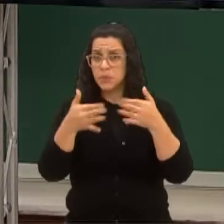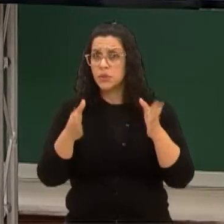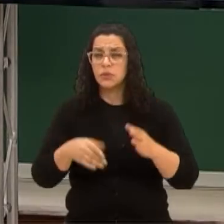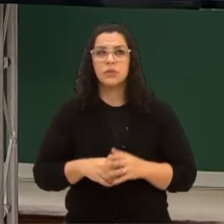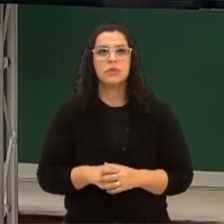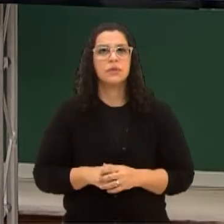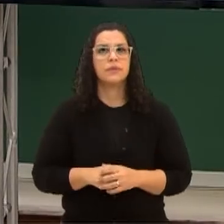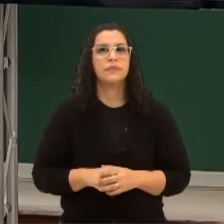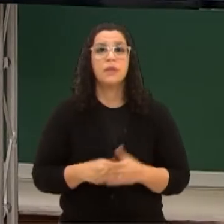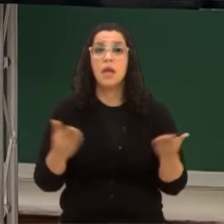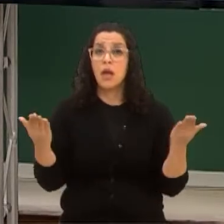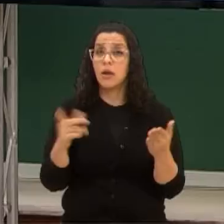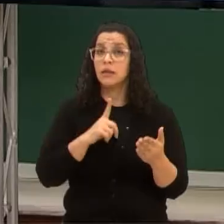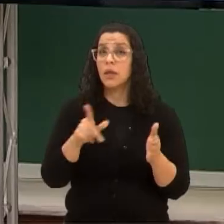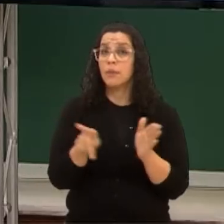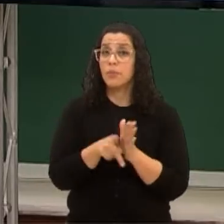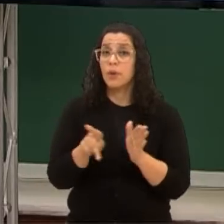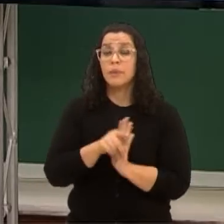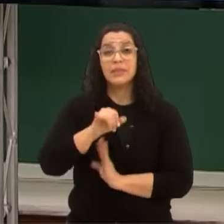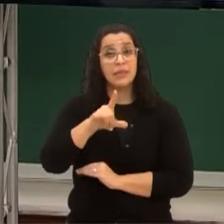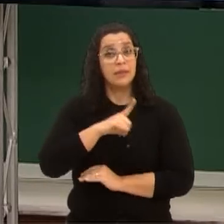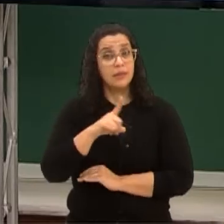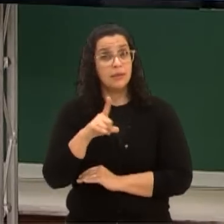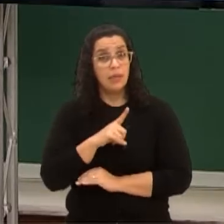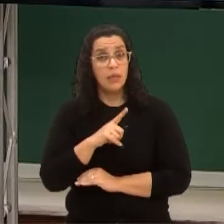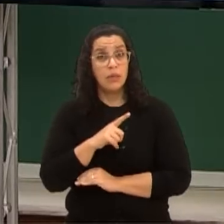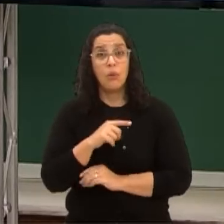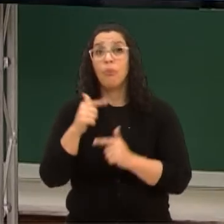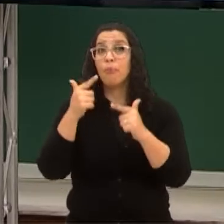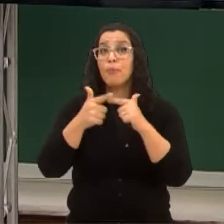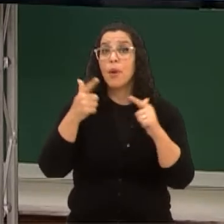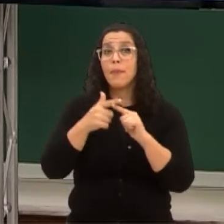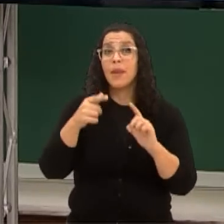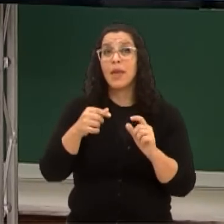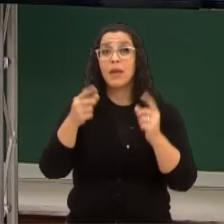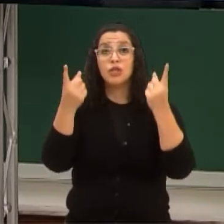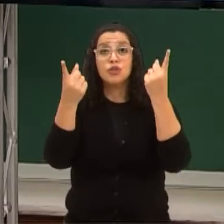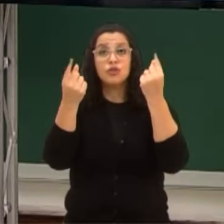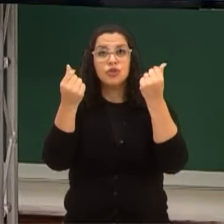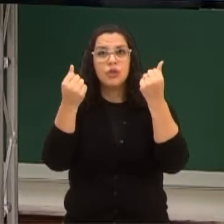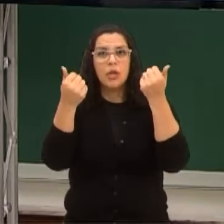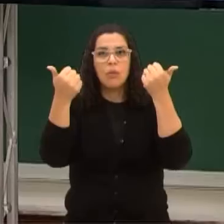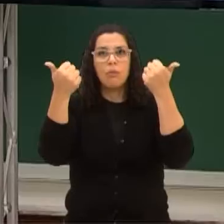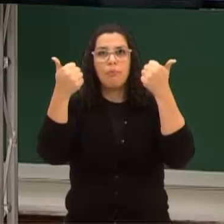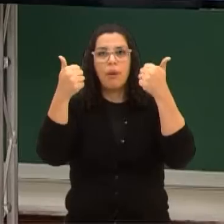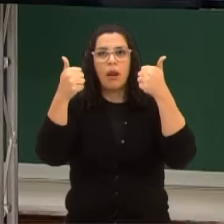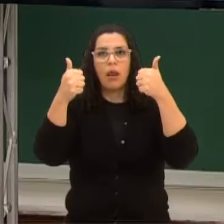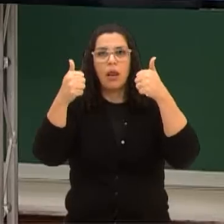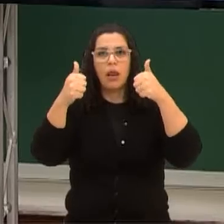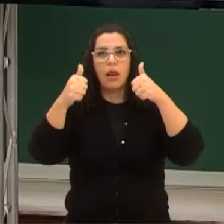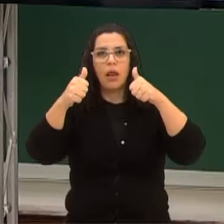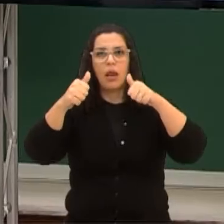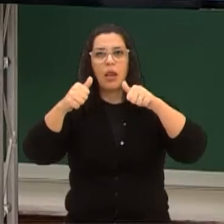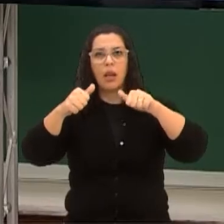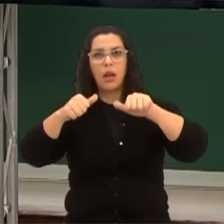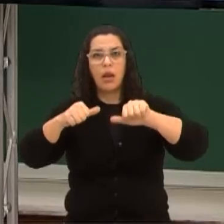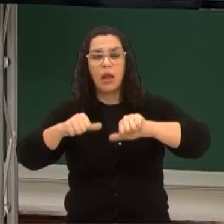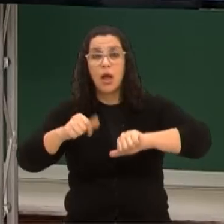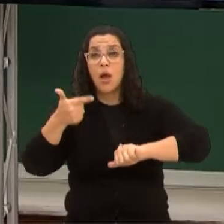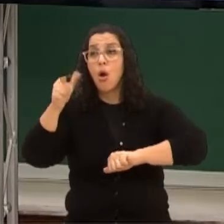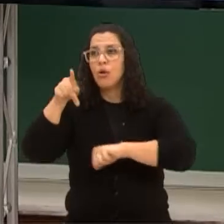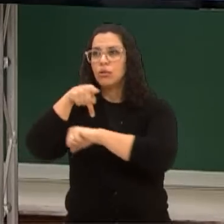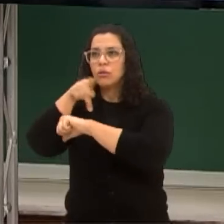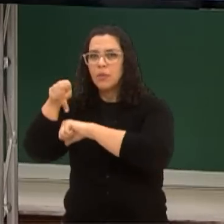comentar. Ou seja, se houver uma crise financeira, econômica, lá do outro lado do